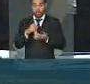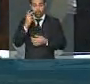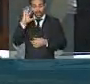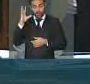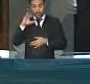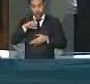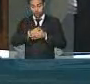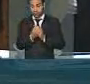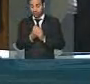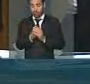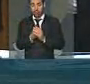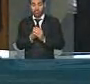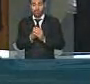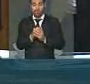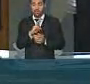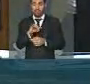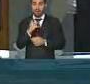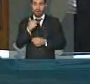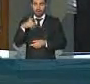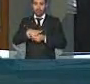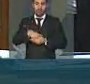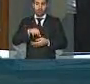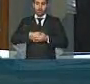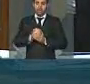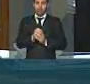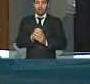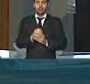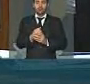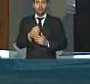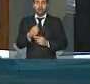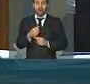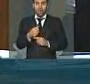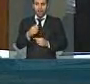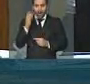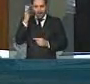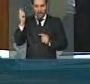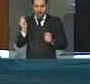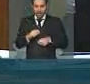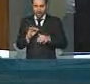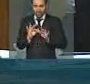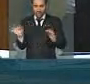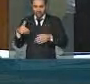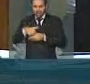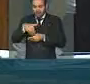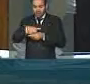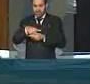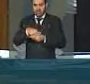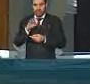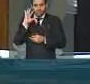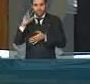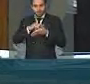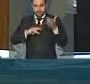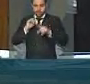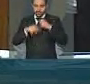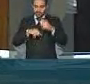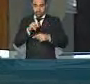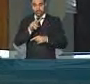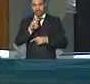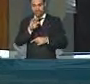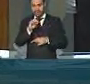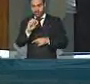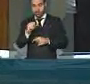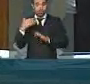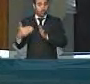de obstrução da própria pauta, nós não teríamos dificuldade de votar a resolução e aí nós apreciaríamos os vetos todos